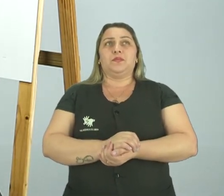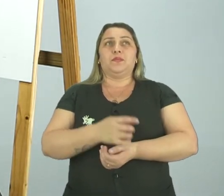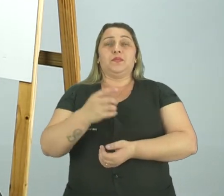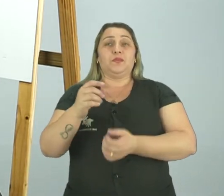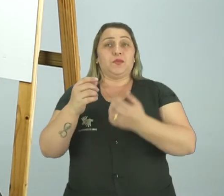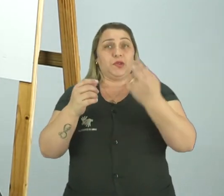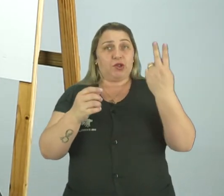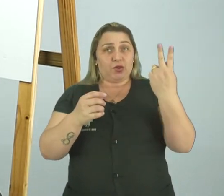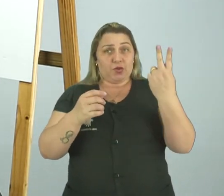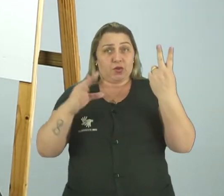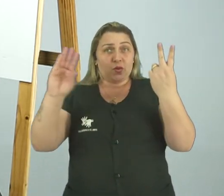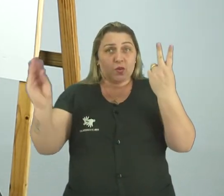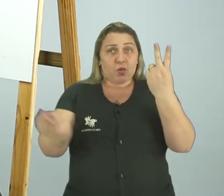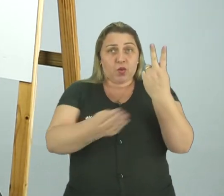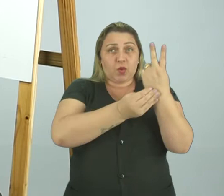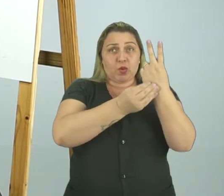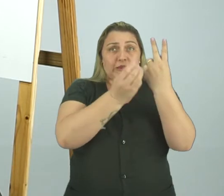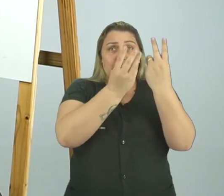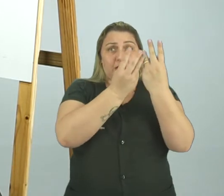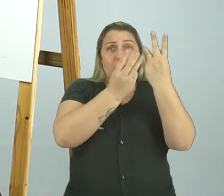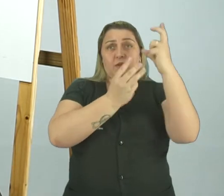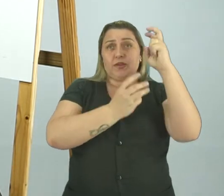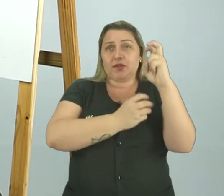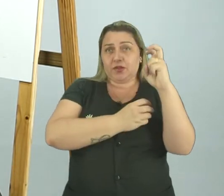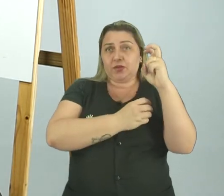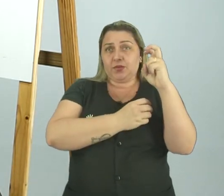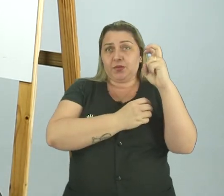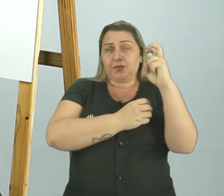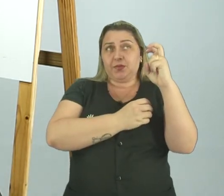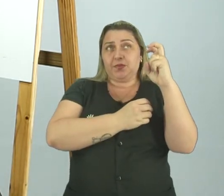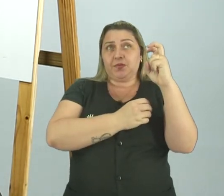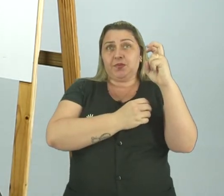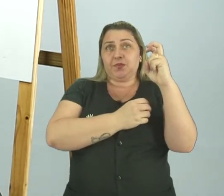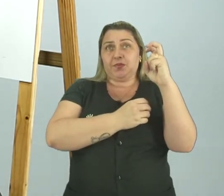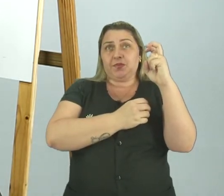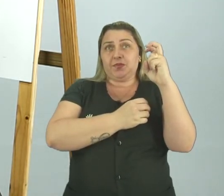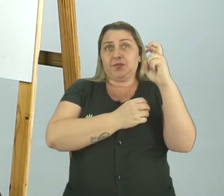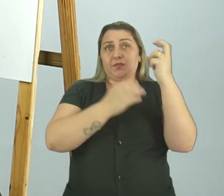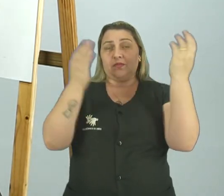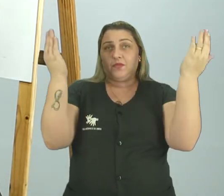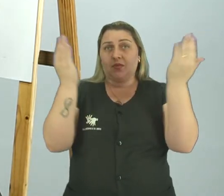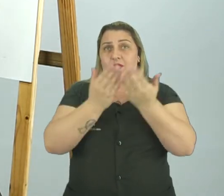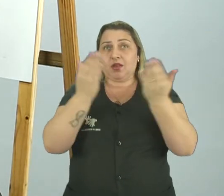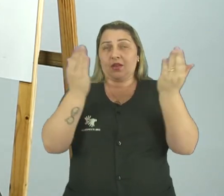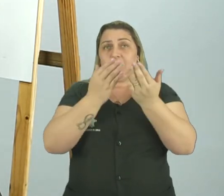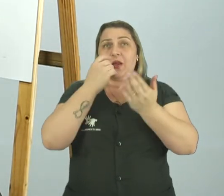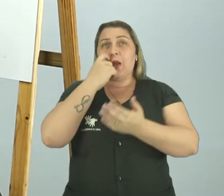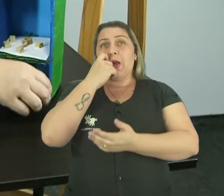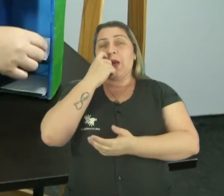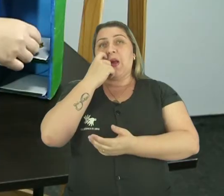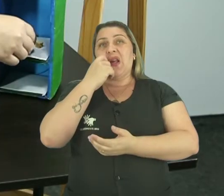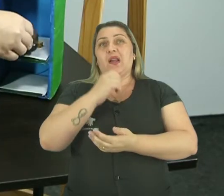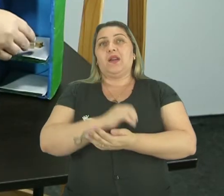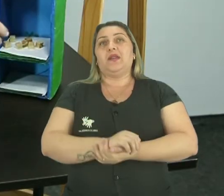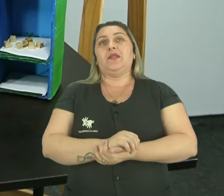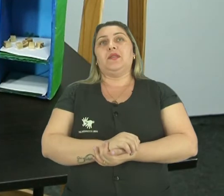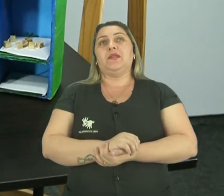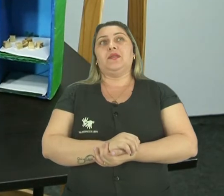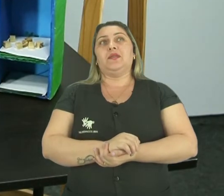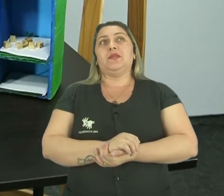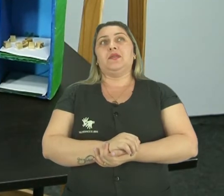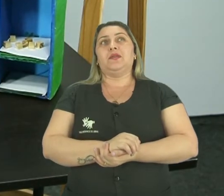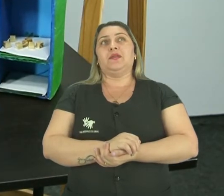Então, eu tinha 2, certo? E juntei com mais 5. Então, agora eu vou ter quanto? Na